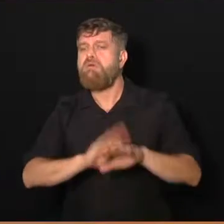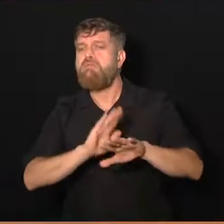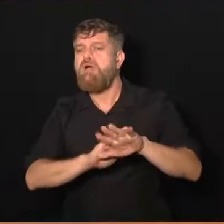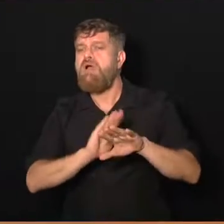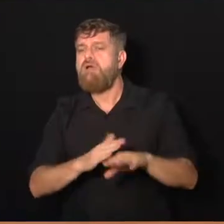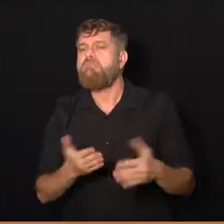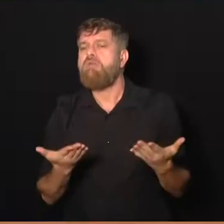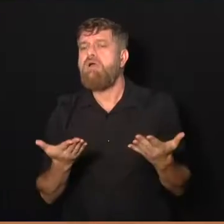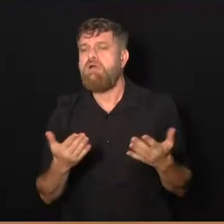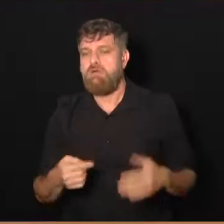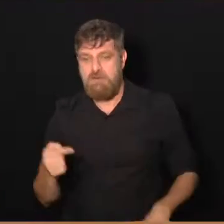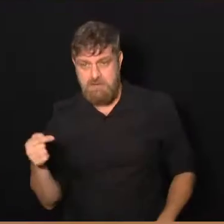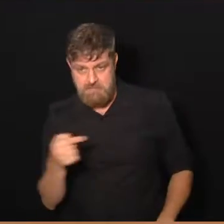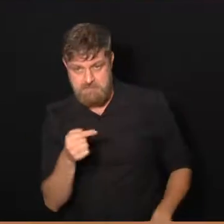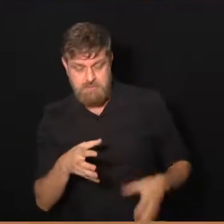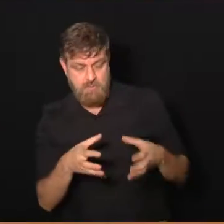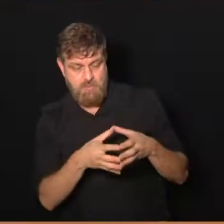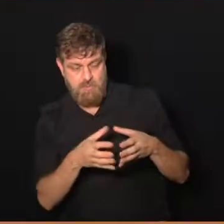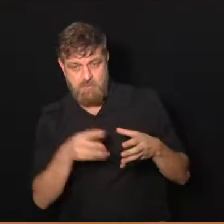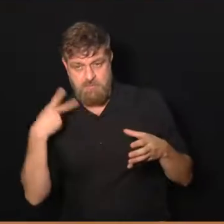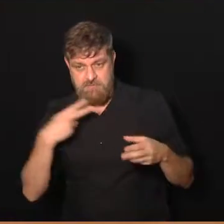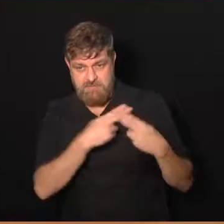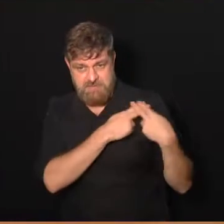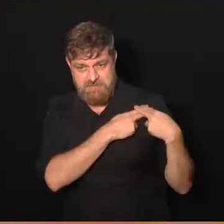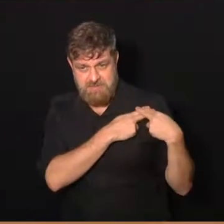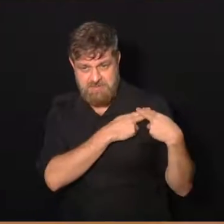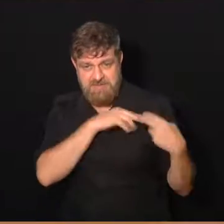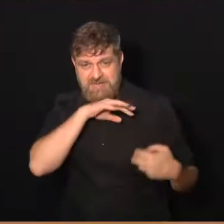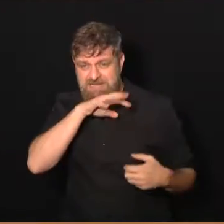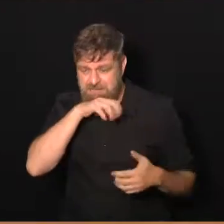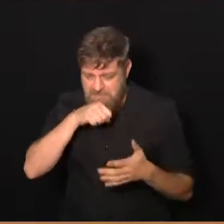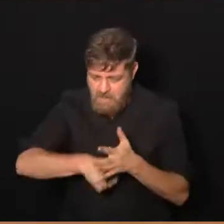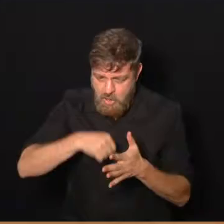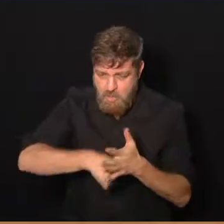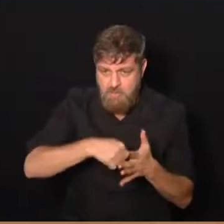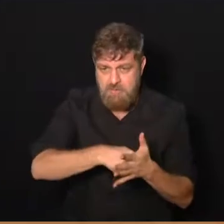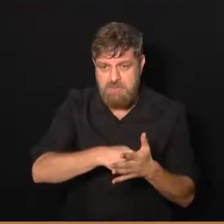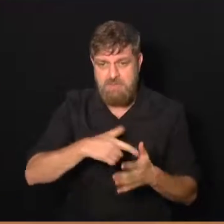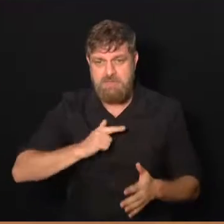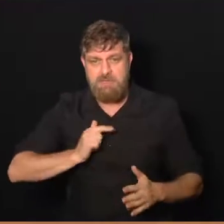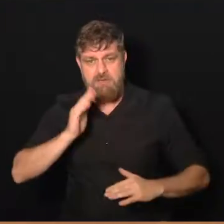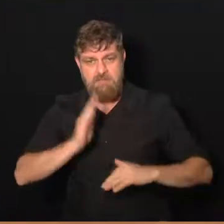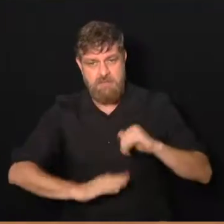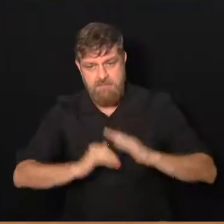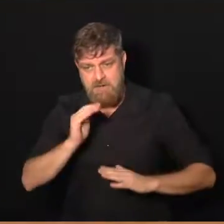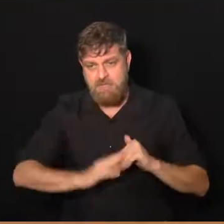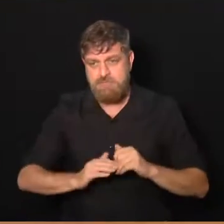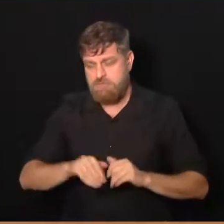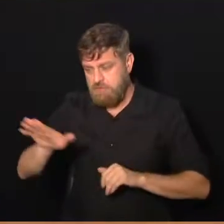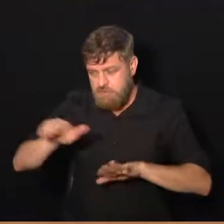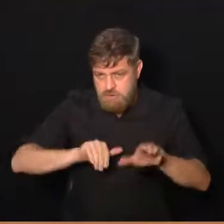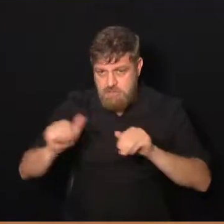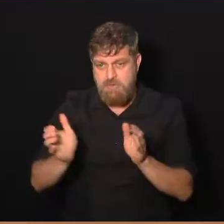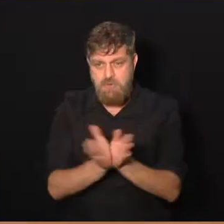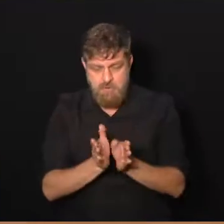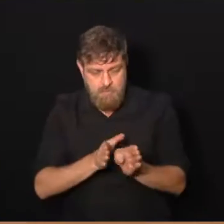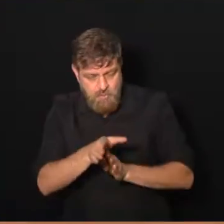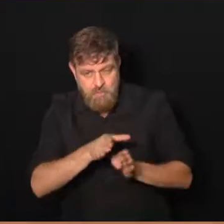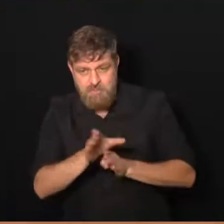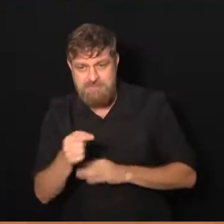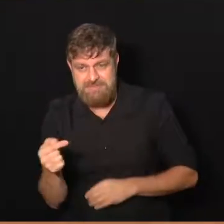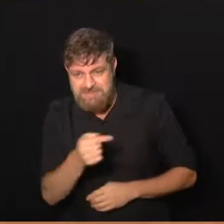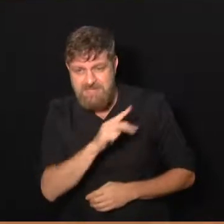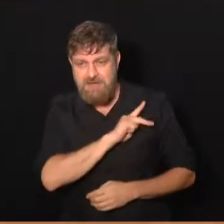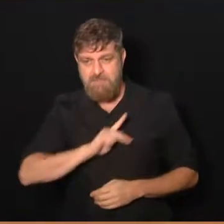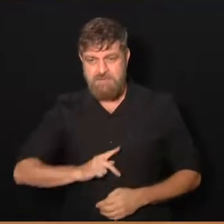Aí, a sua Comissão Permanente de Defesa dos Animais toma uma atitude, reúne com o Conselho Municipal, com a Maria